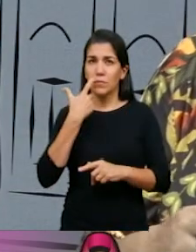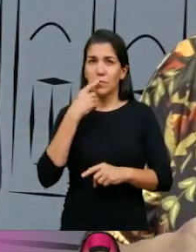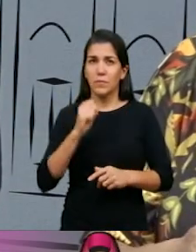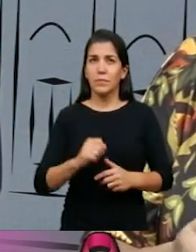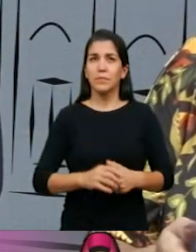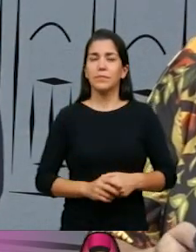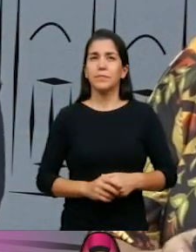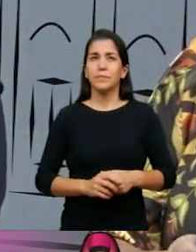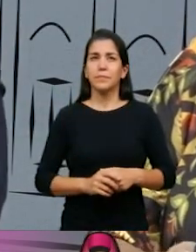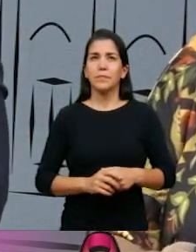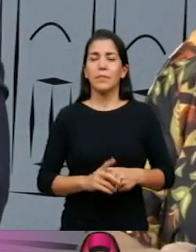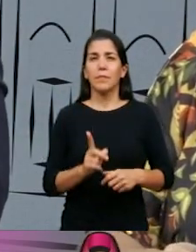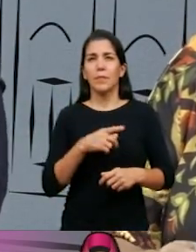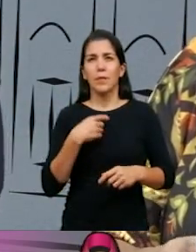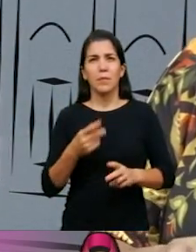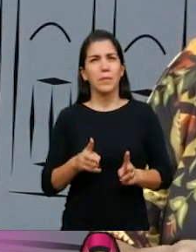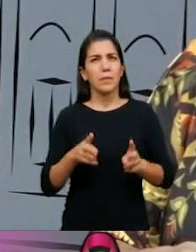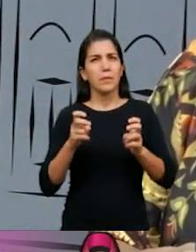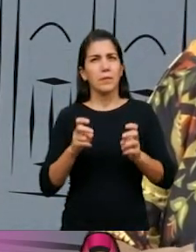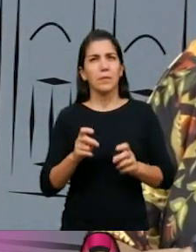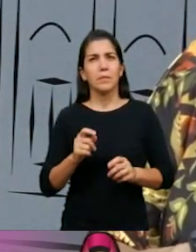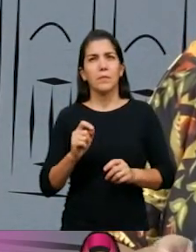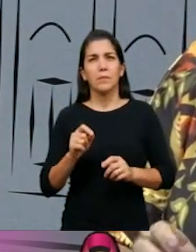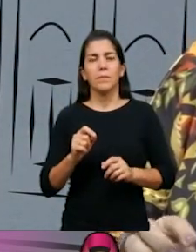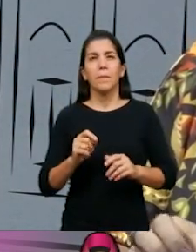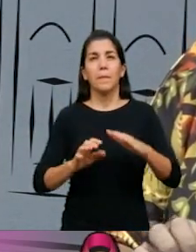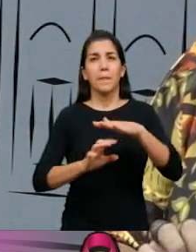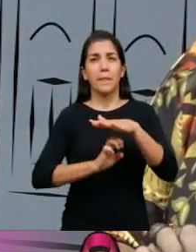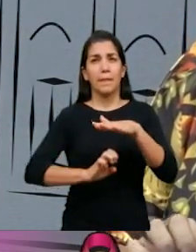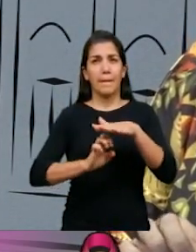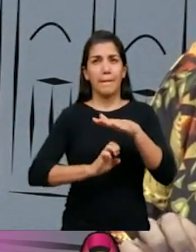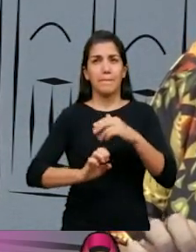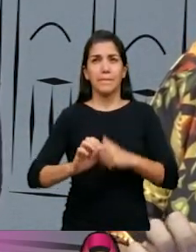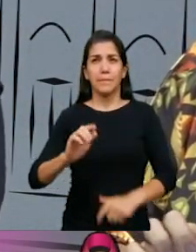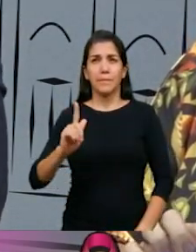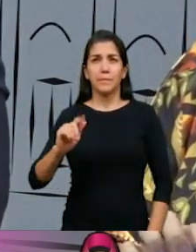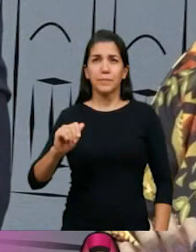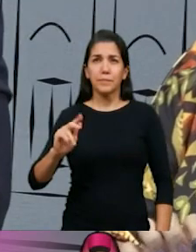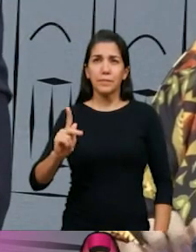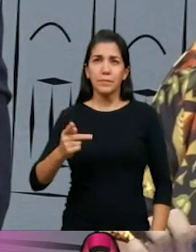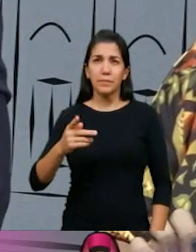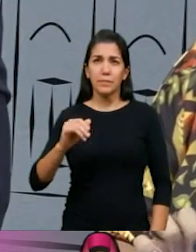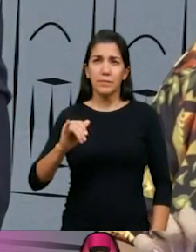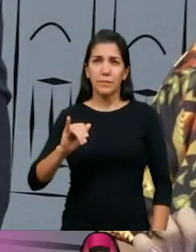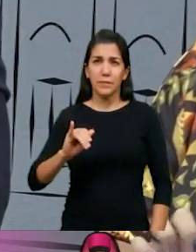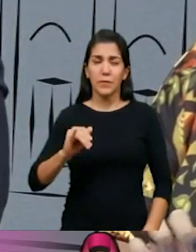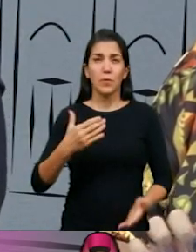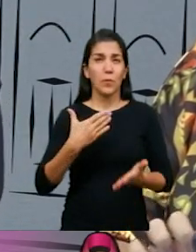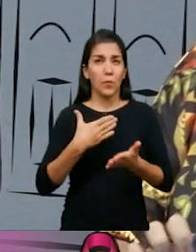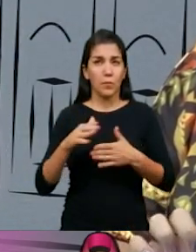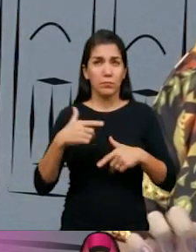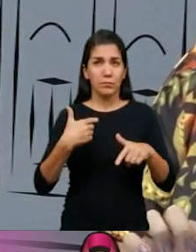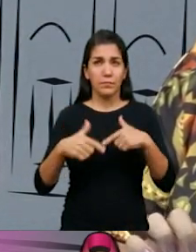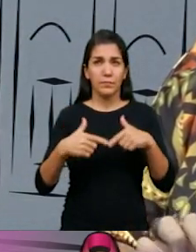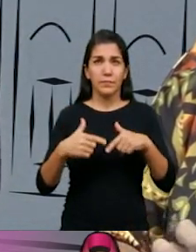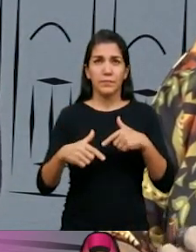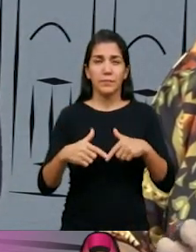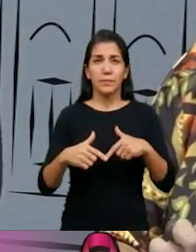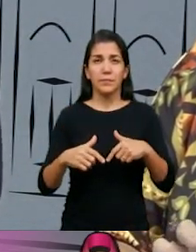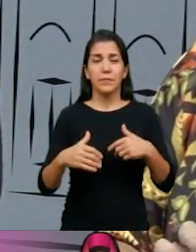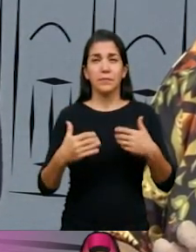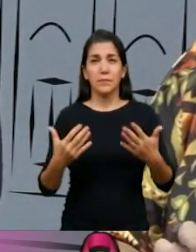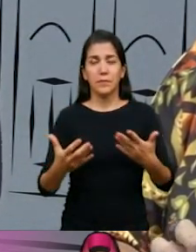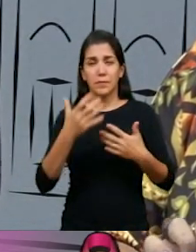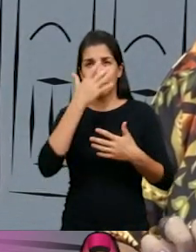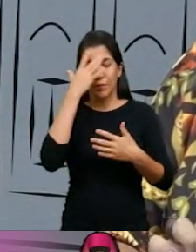temos percebido que desde o atual contrato de gestão dos CAPs, nós temos recebido reclamação de pessoas que utilizam